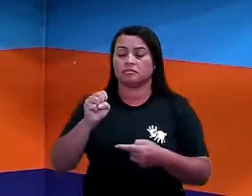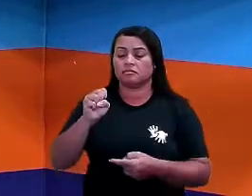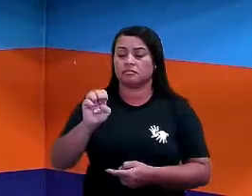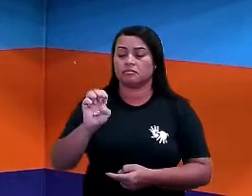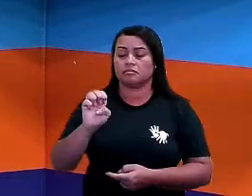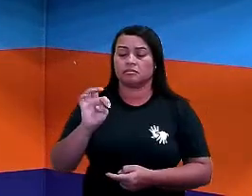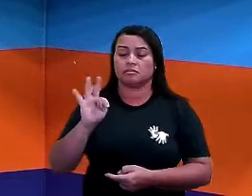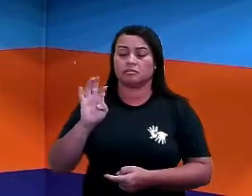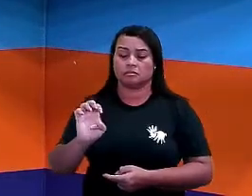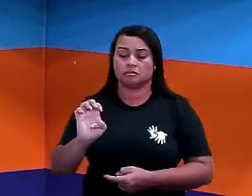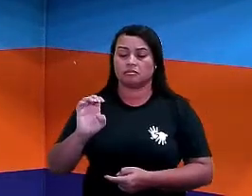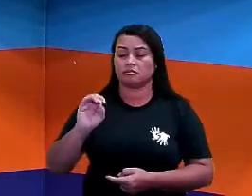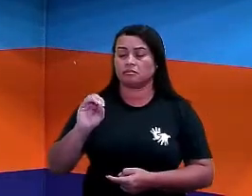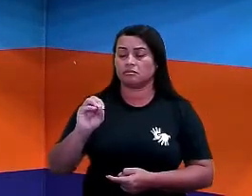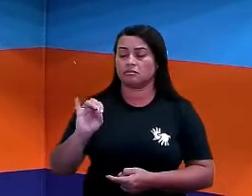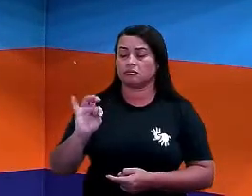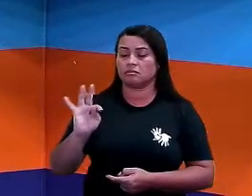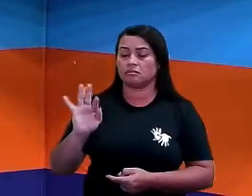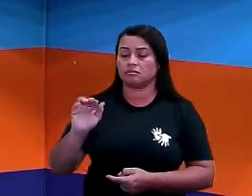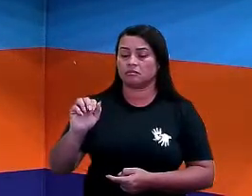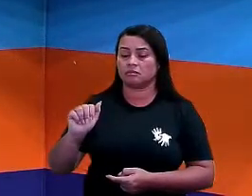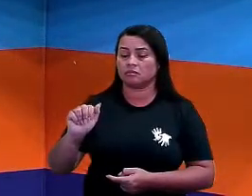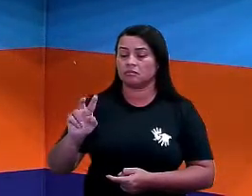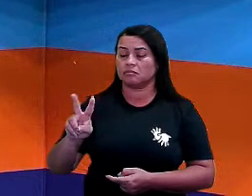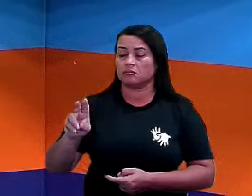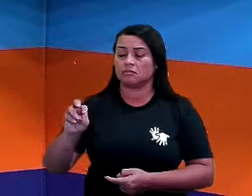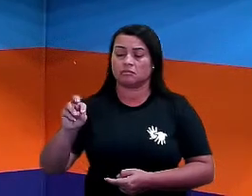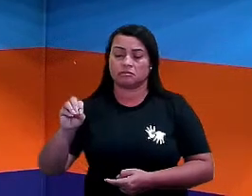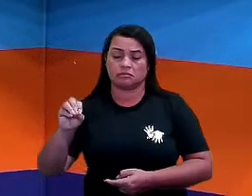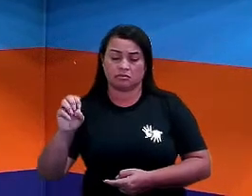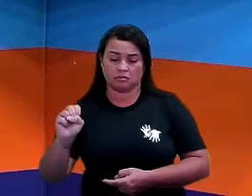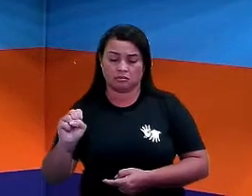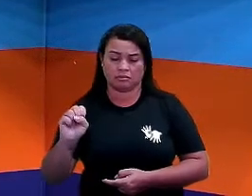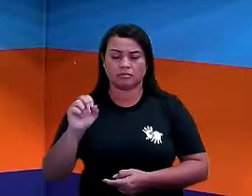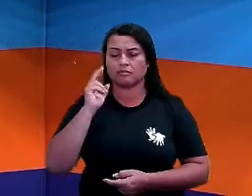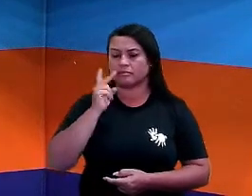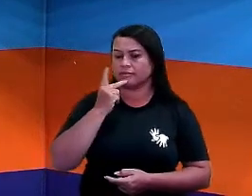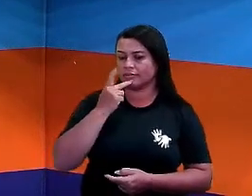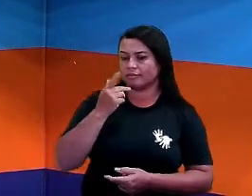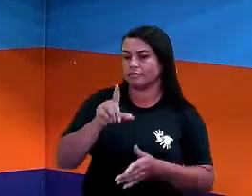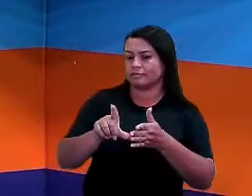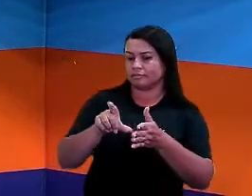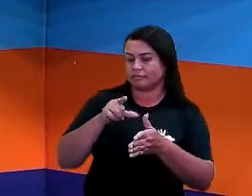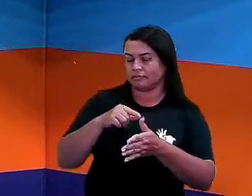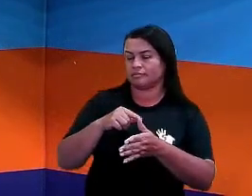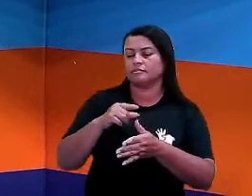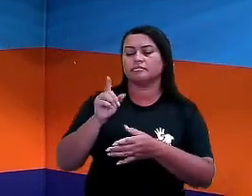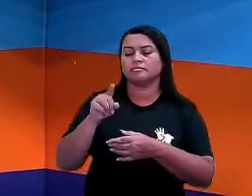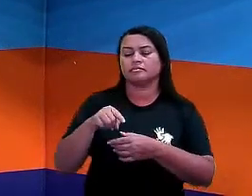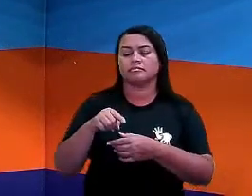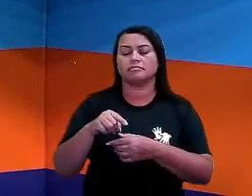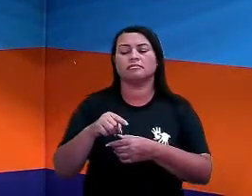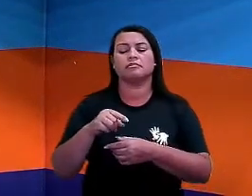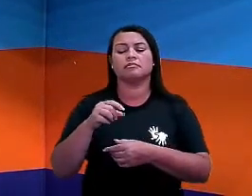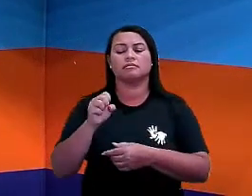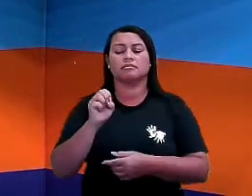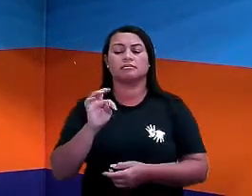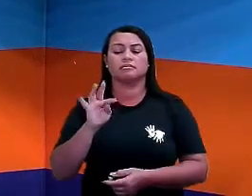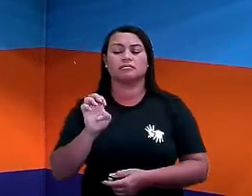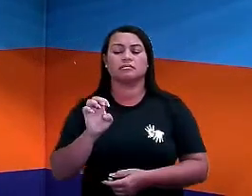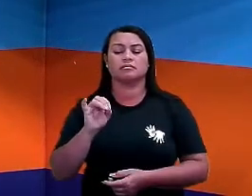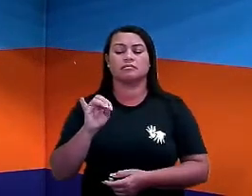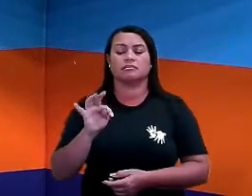7/8. É a mesma coisa daquela que eu falei anteriormente. Não falei 3/8? Então, aqui é